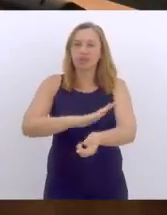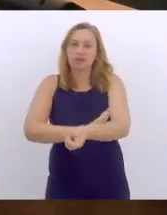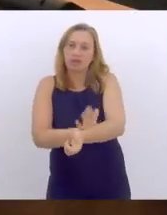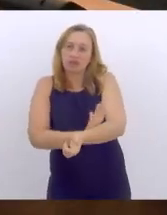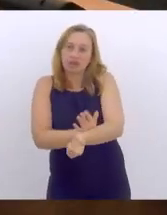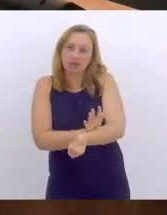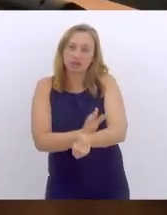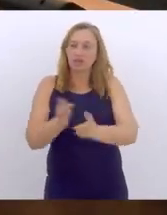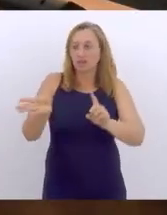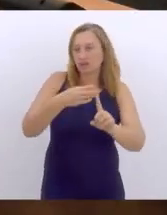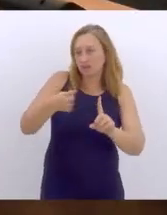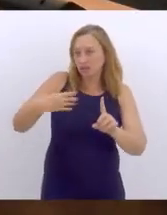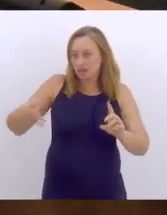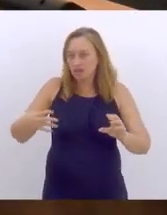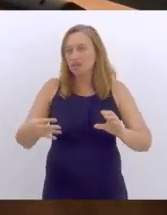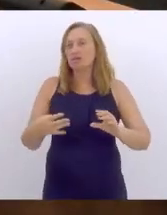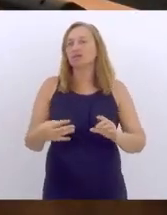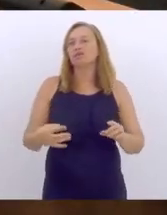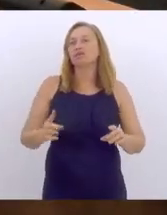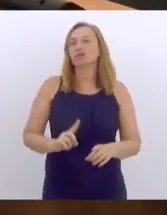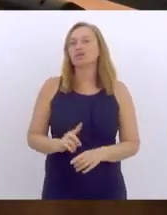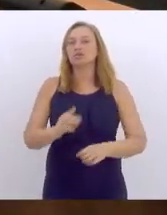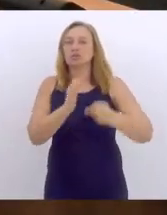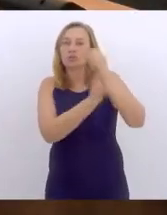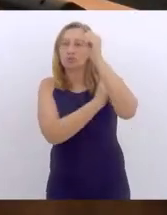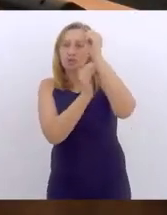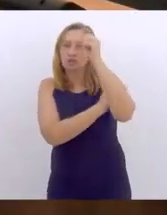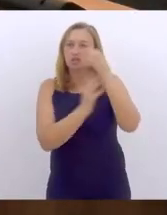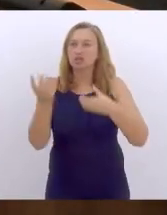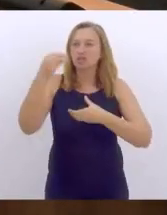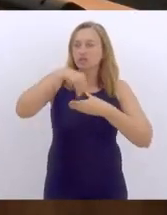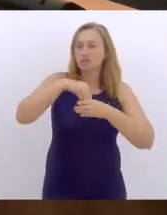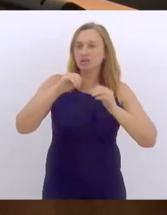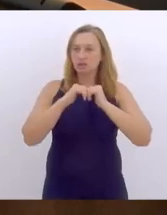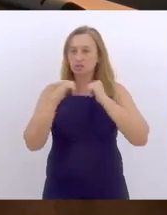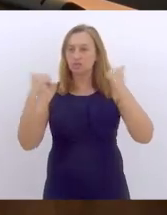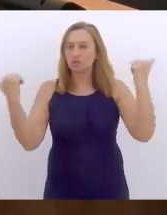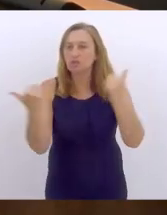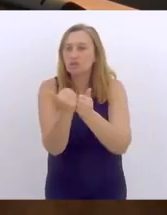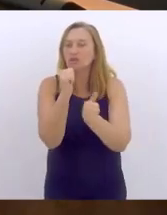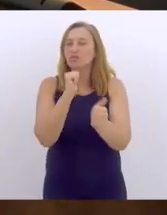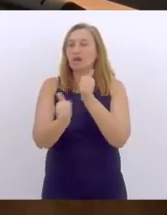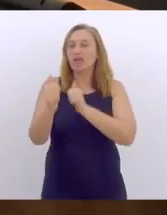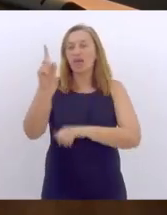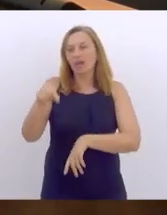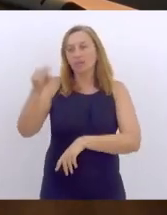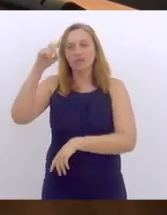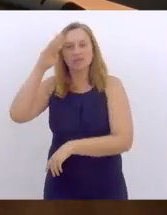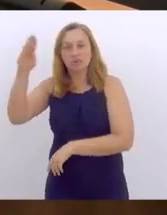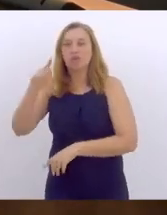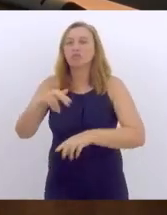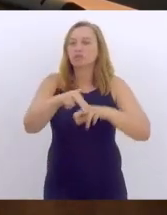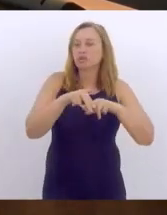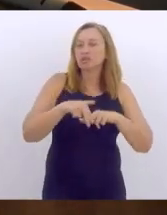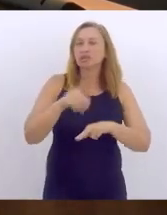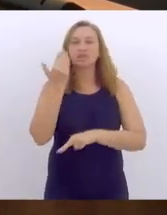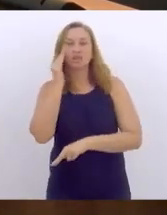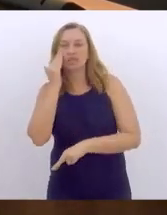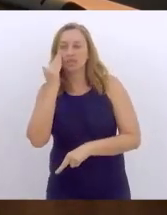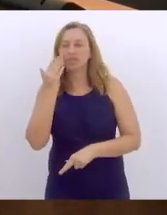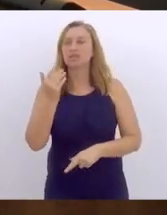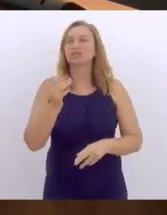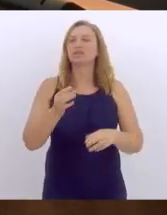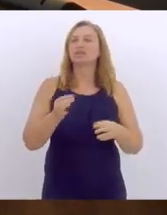à LGBTfobia e ao machismo dentro dos estádios, é fundamental. É por isso que a gente entende as